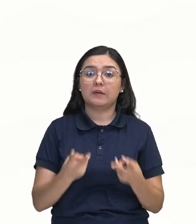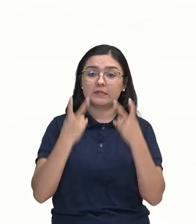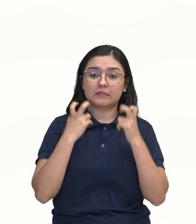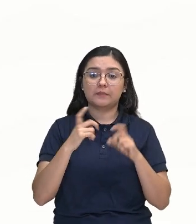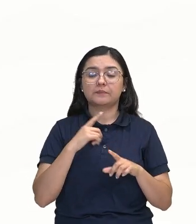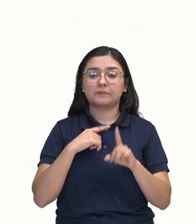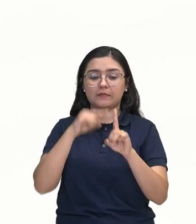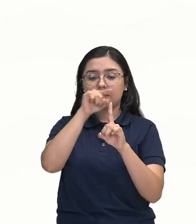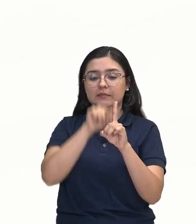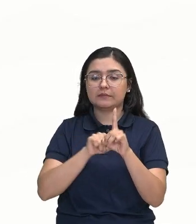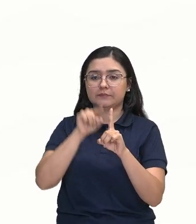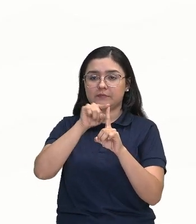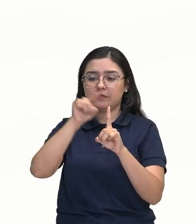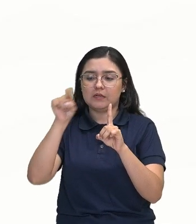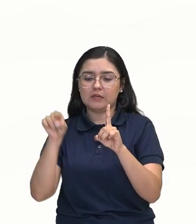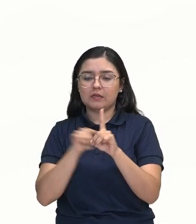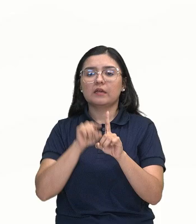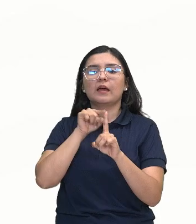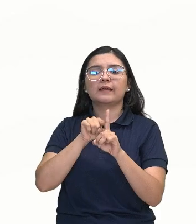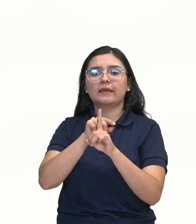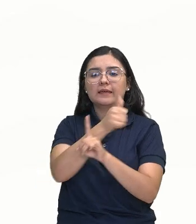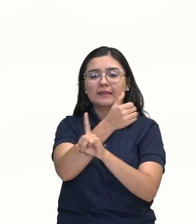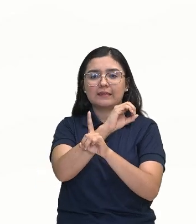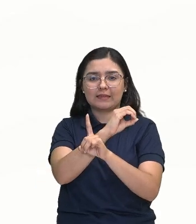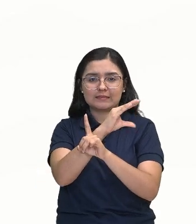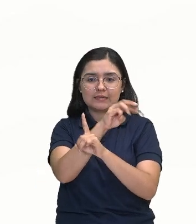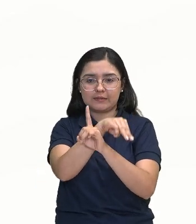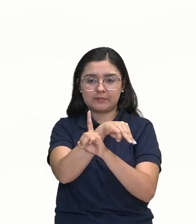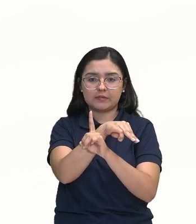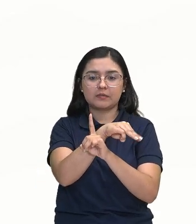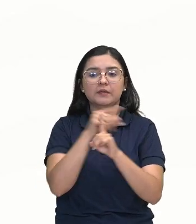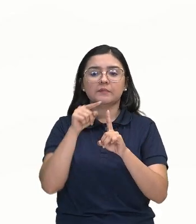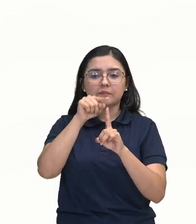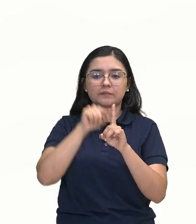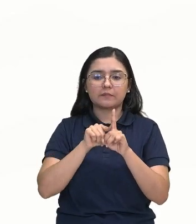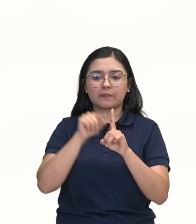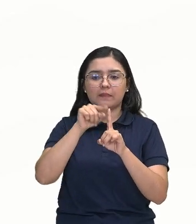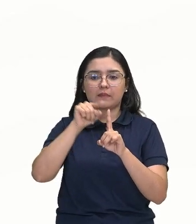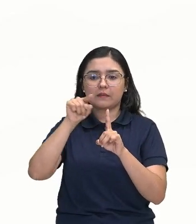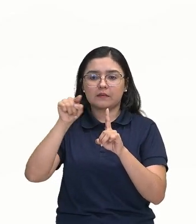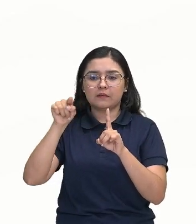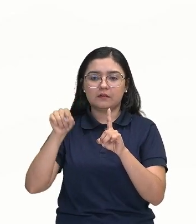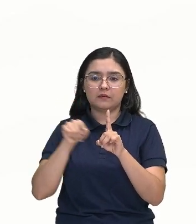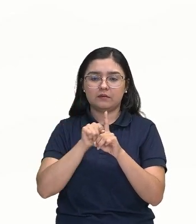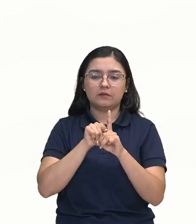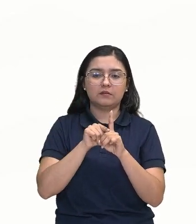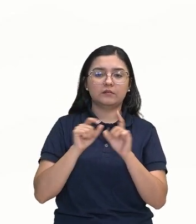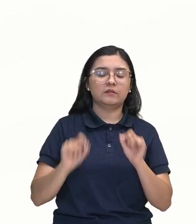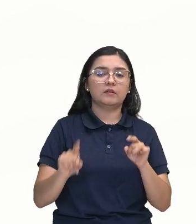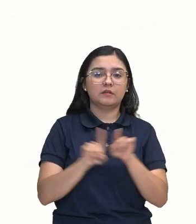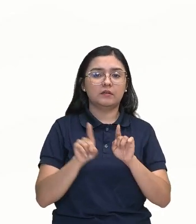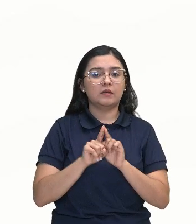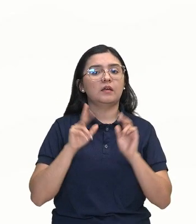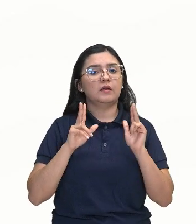aqui do quadrado, ele mede 10. Se você reparar bem, esse lado que está à nossa esquerda é o mesmo lado